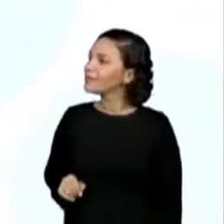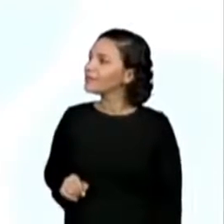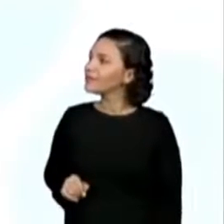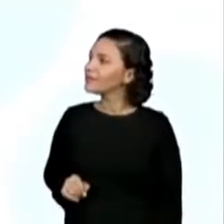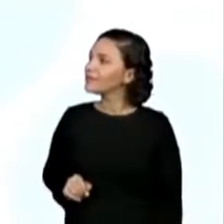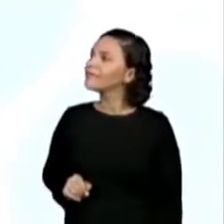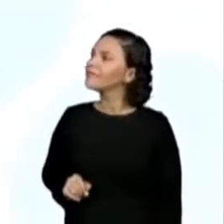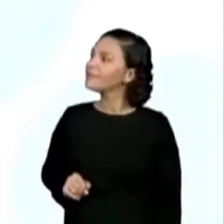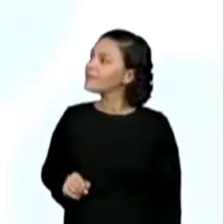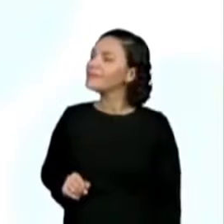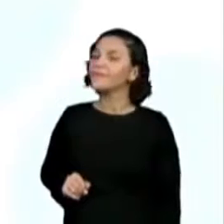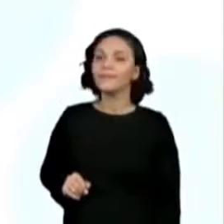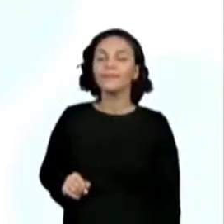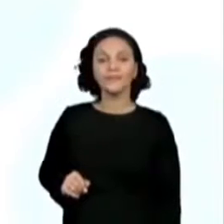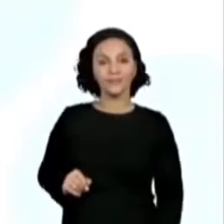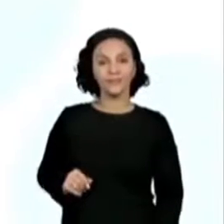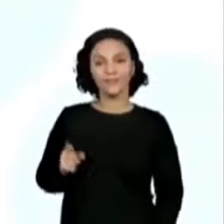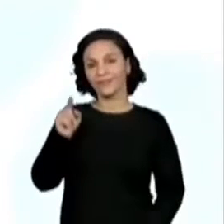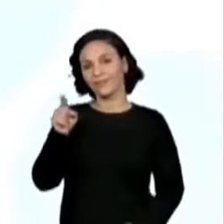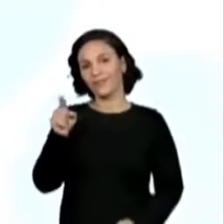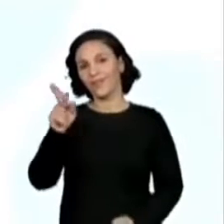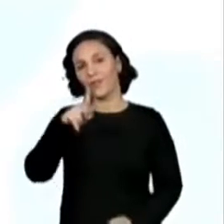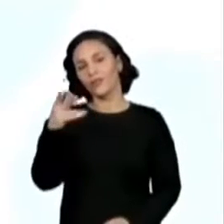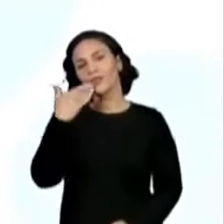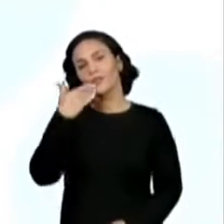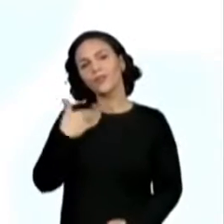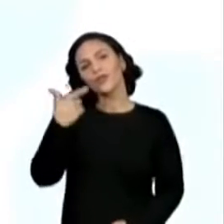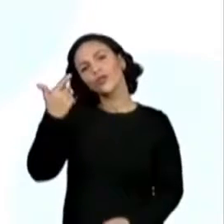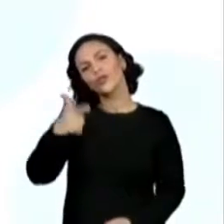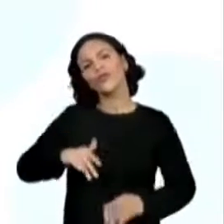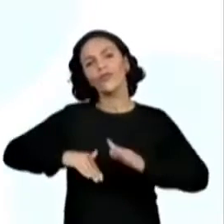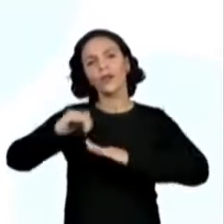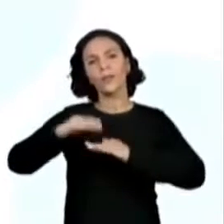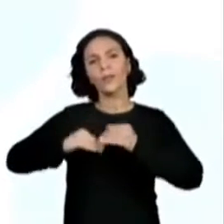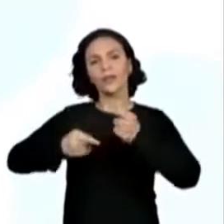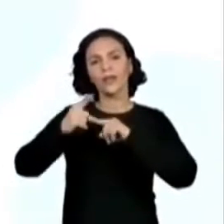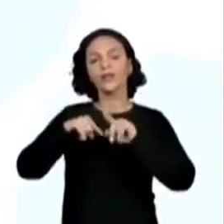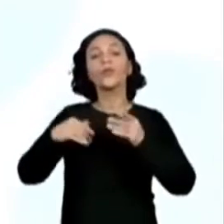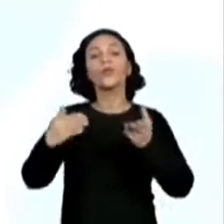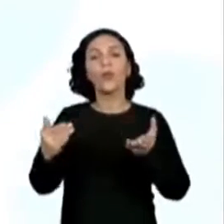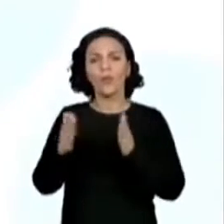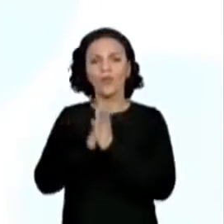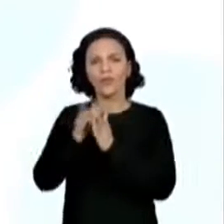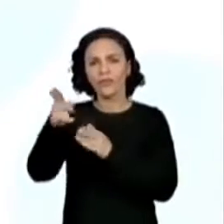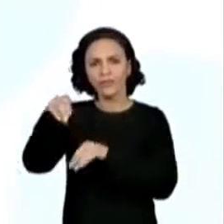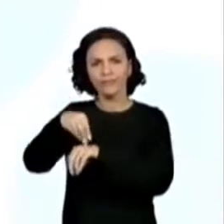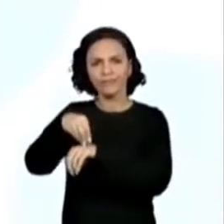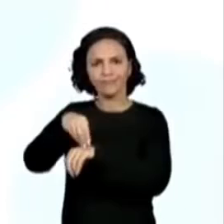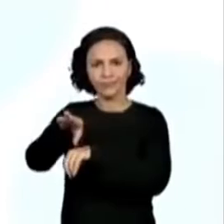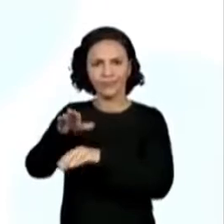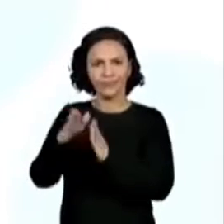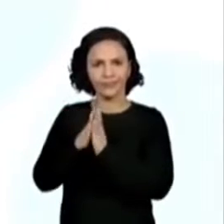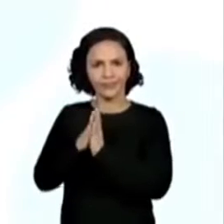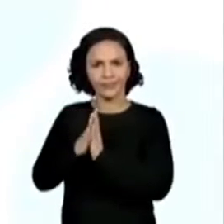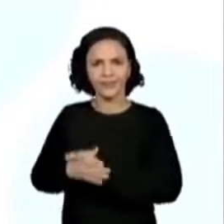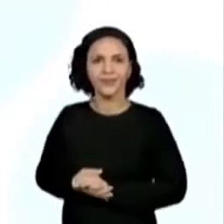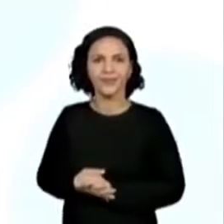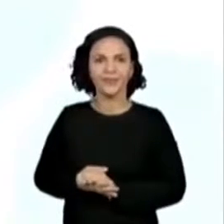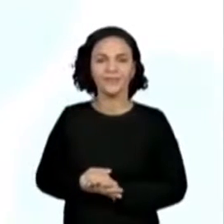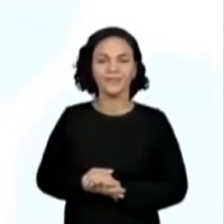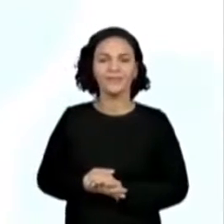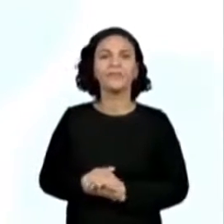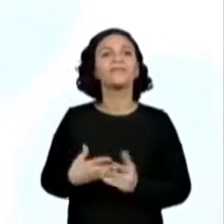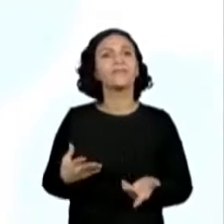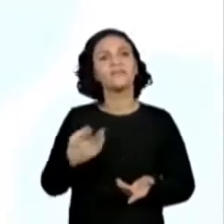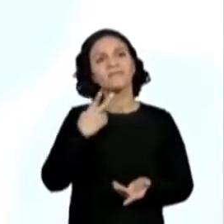lá no comecinho, se puder colocar, a gente agradece. Olha lá, tema muito bom, deu até vontade